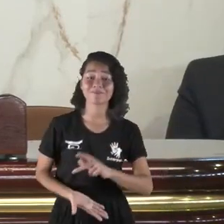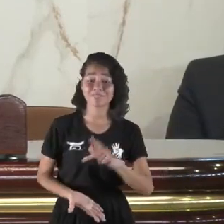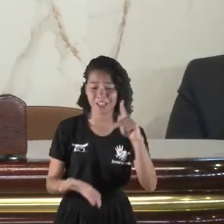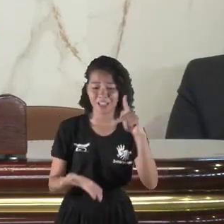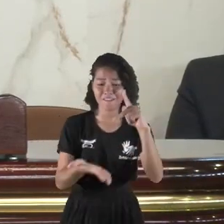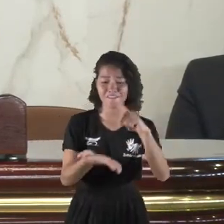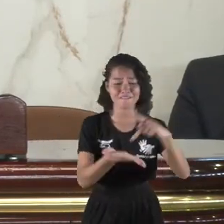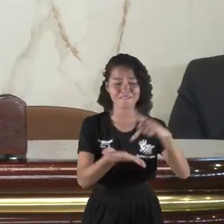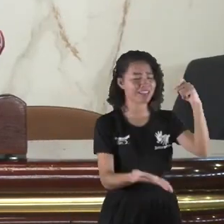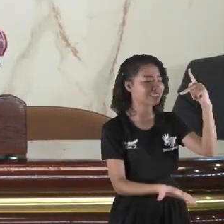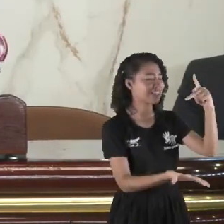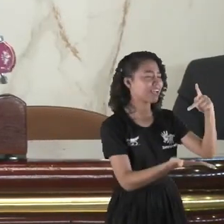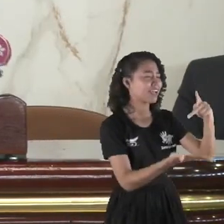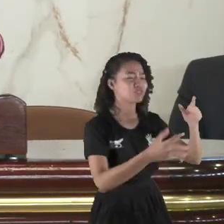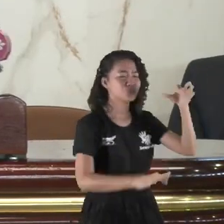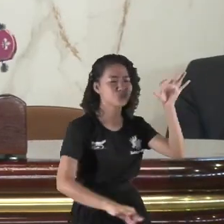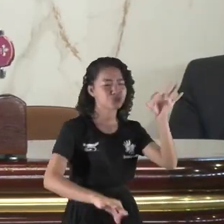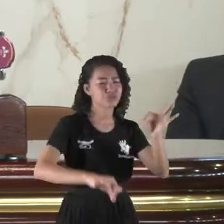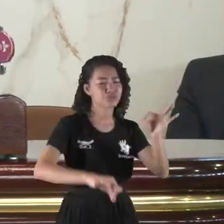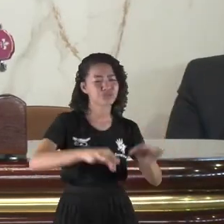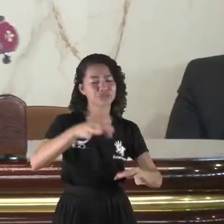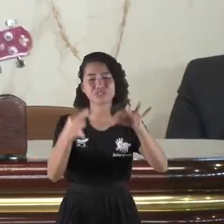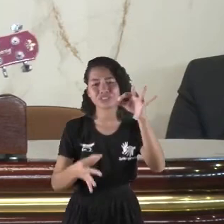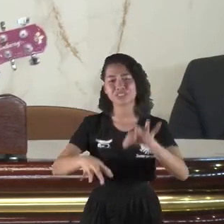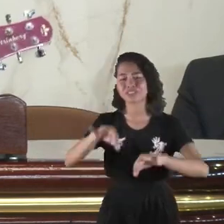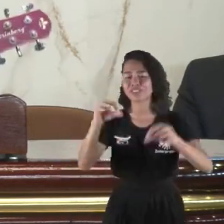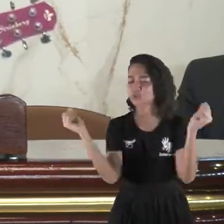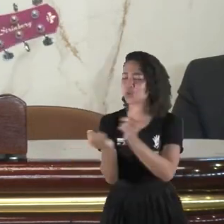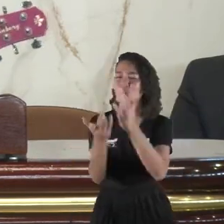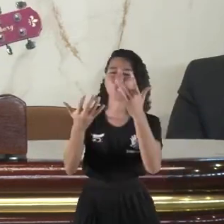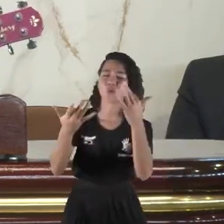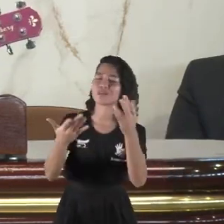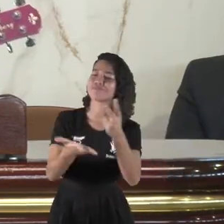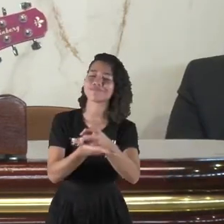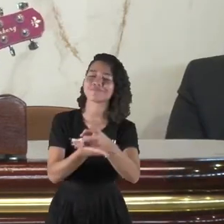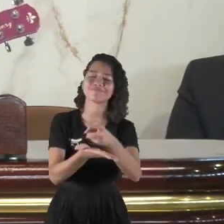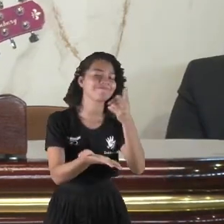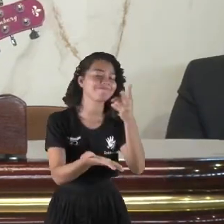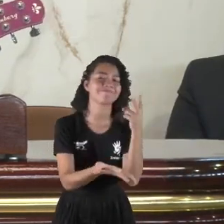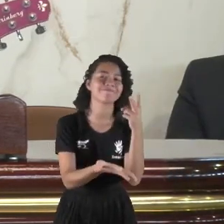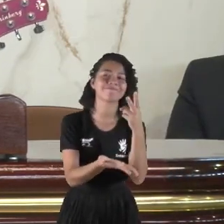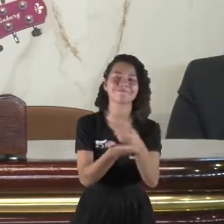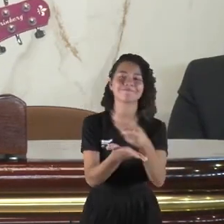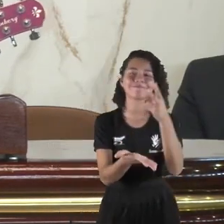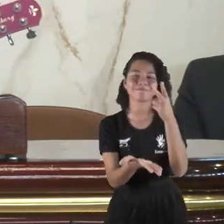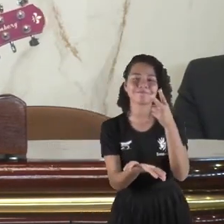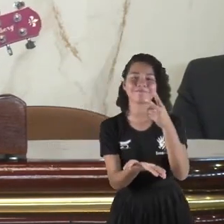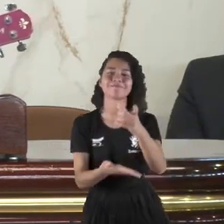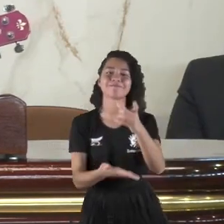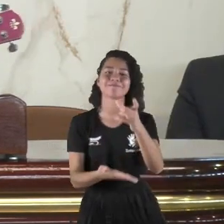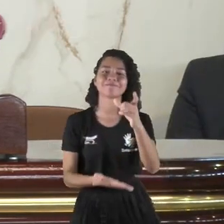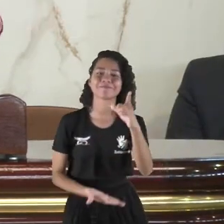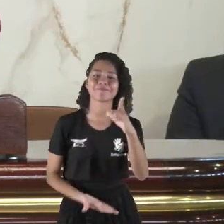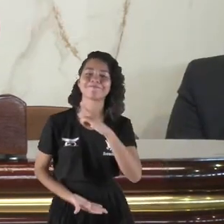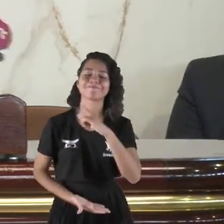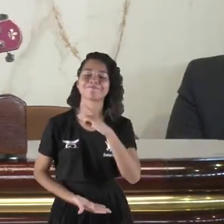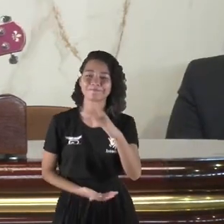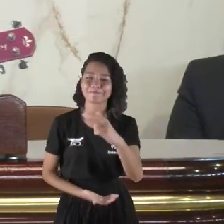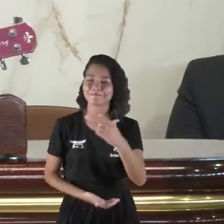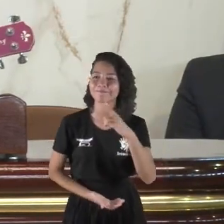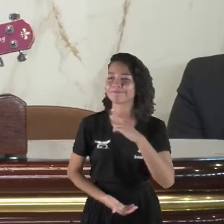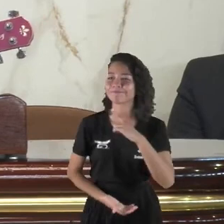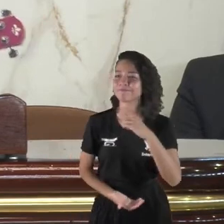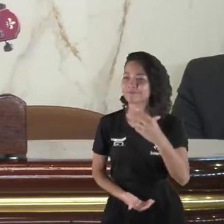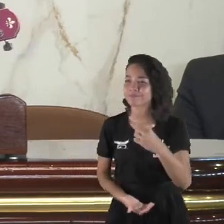justiça, desde agora e para todo sempre. O zelo, o Yahvé, o Senhor dos Exércitos, fará com